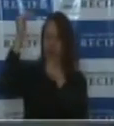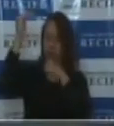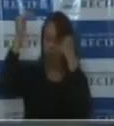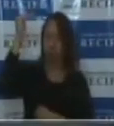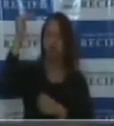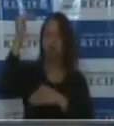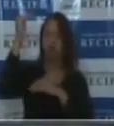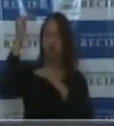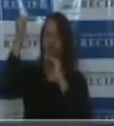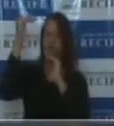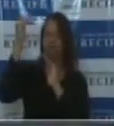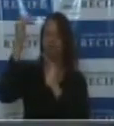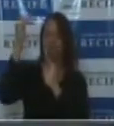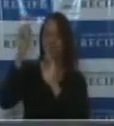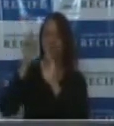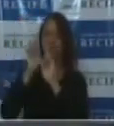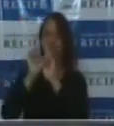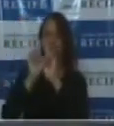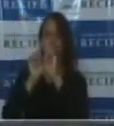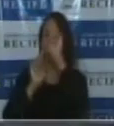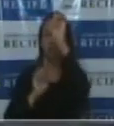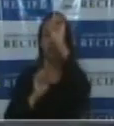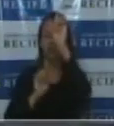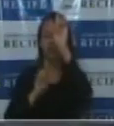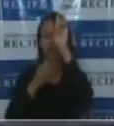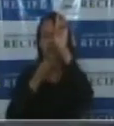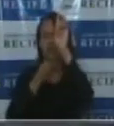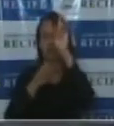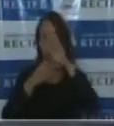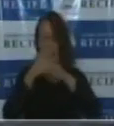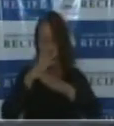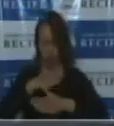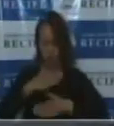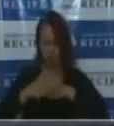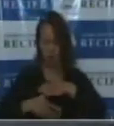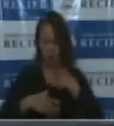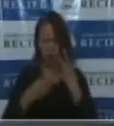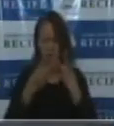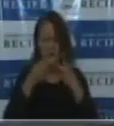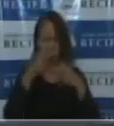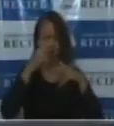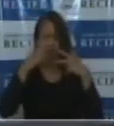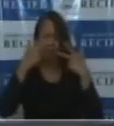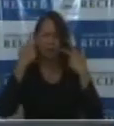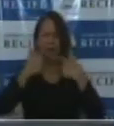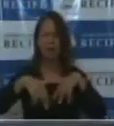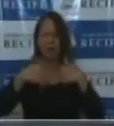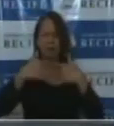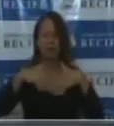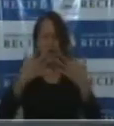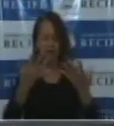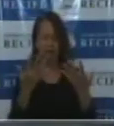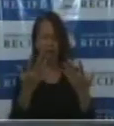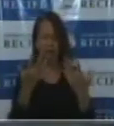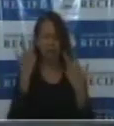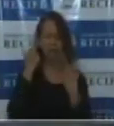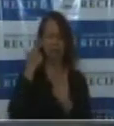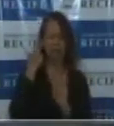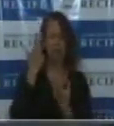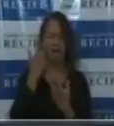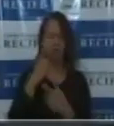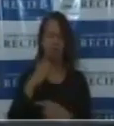machismo eleva nosso corpo à situação de objeto e objetificação. Nós não temos o direito